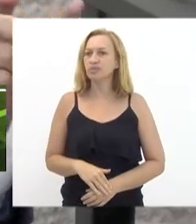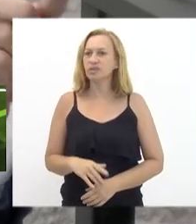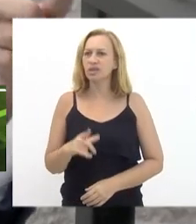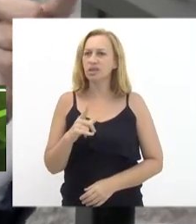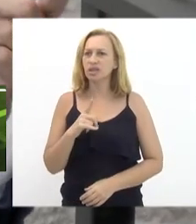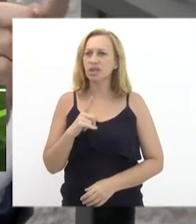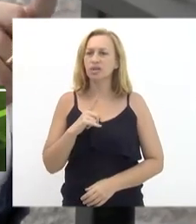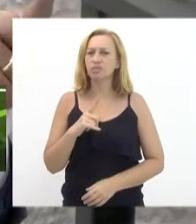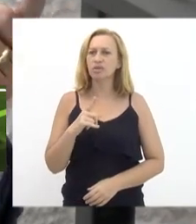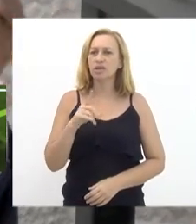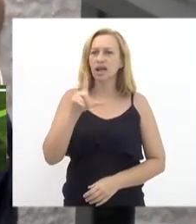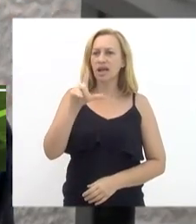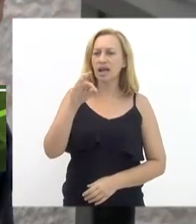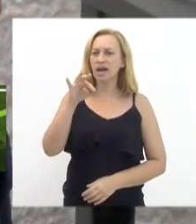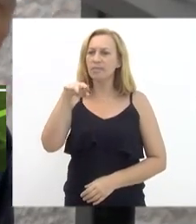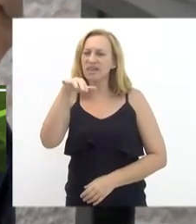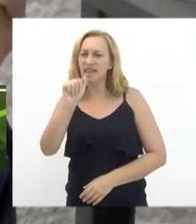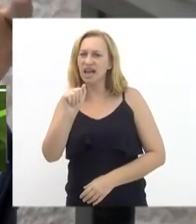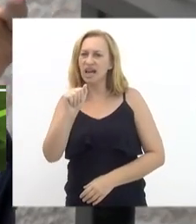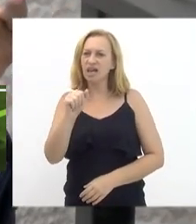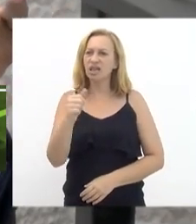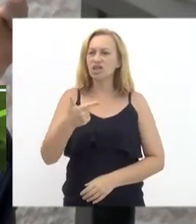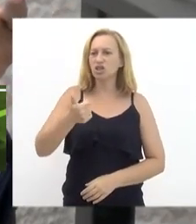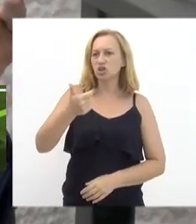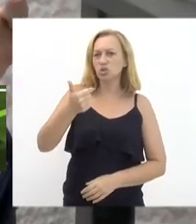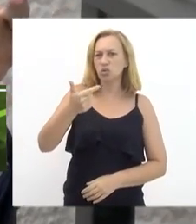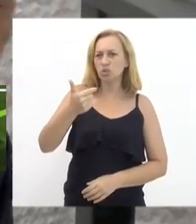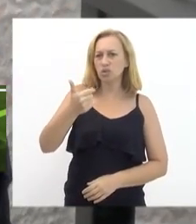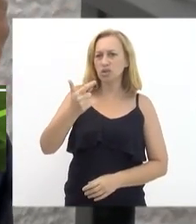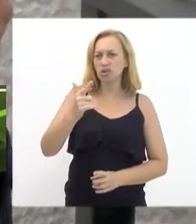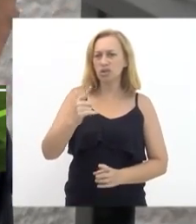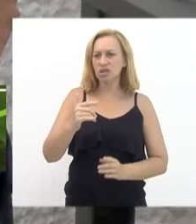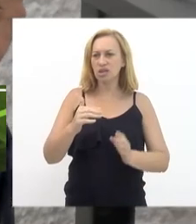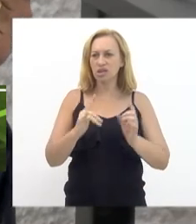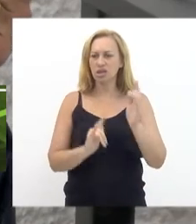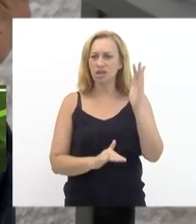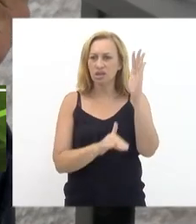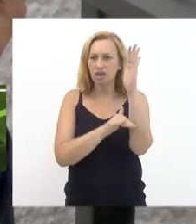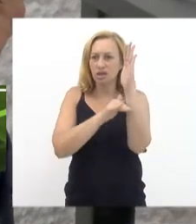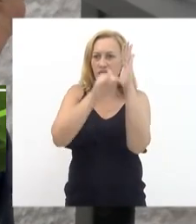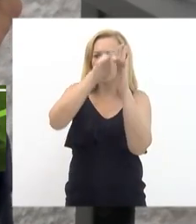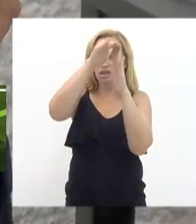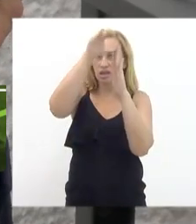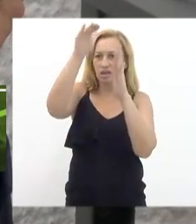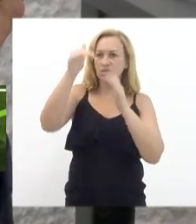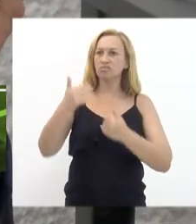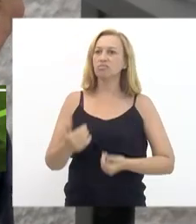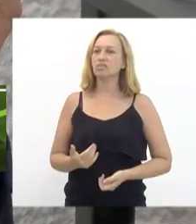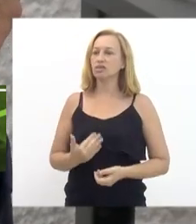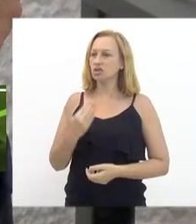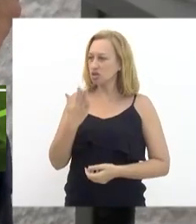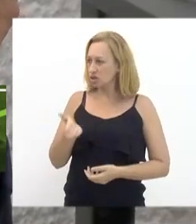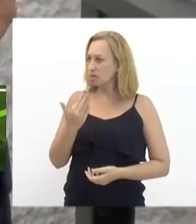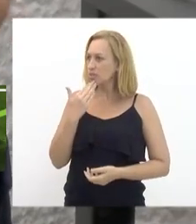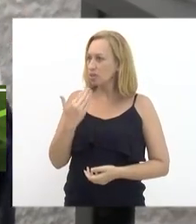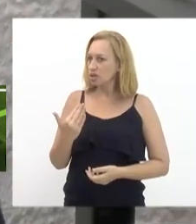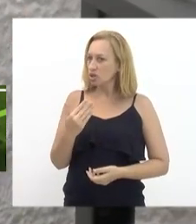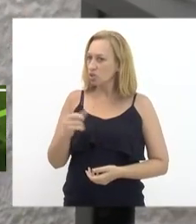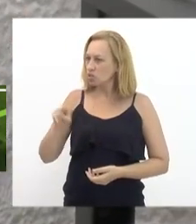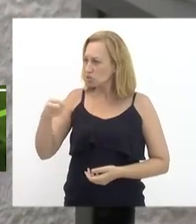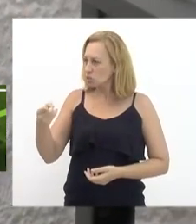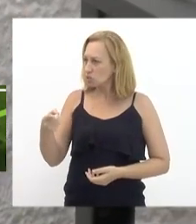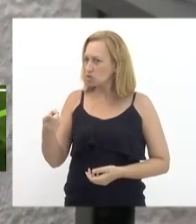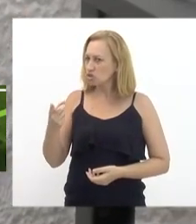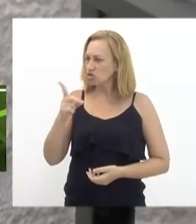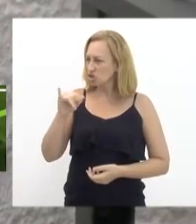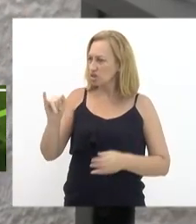temos quatro lâminas de 12 andares da quase 500 apartamentos estão sendo licitados são no mercado deve ser nos próximos dias